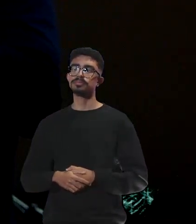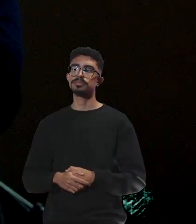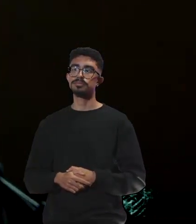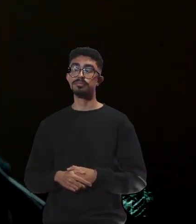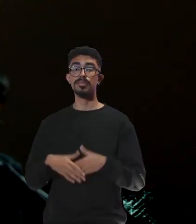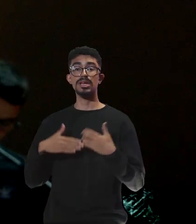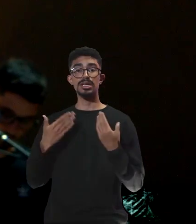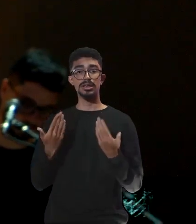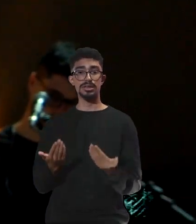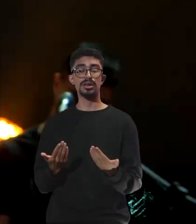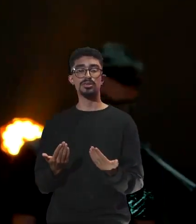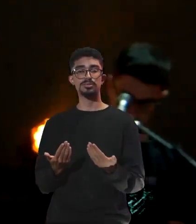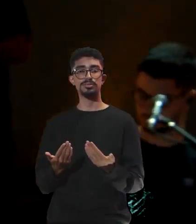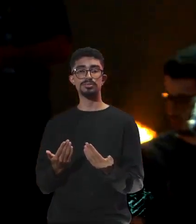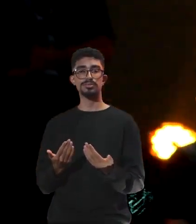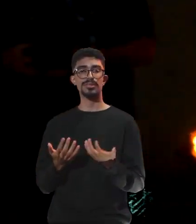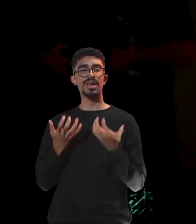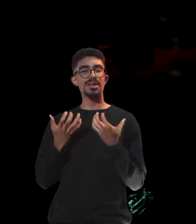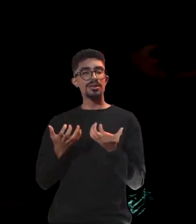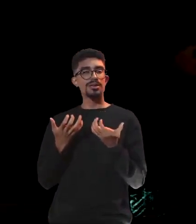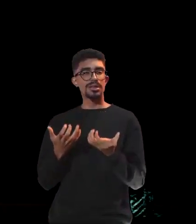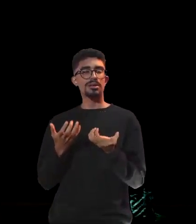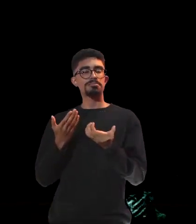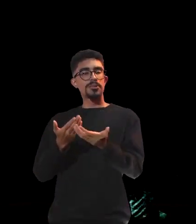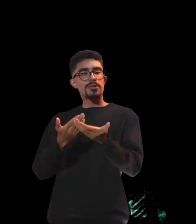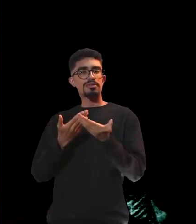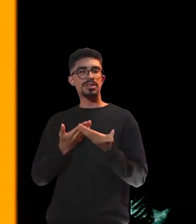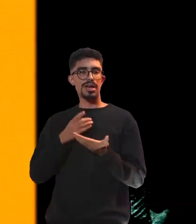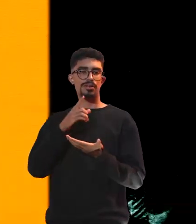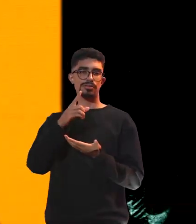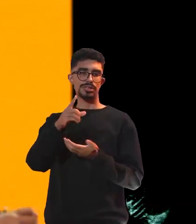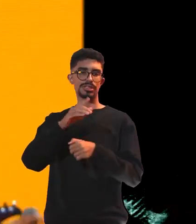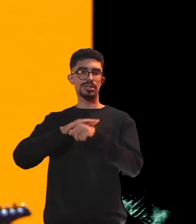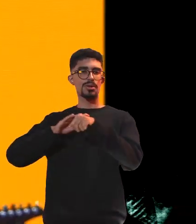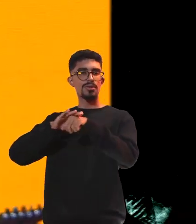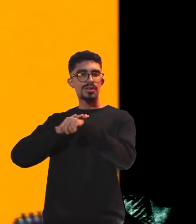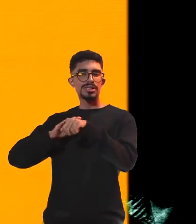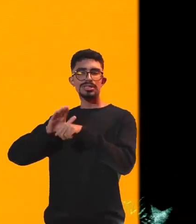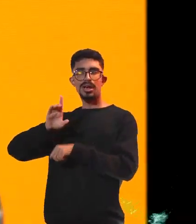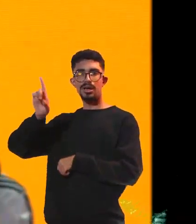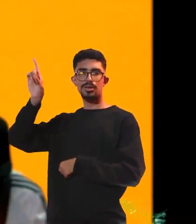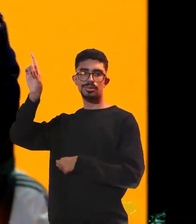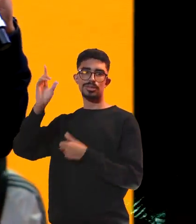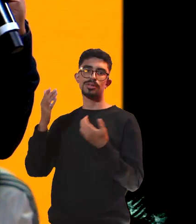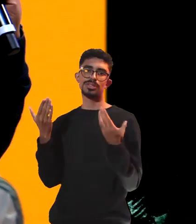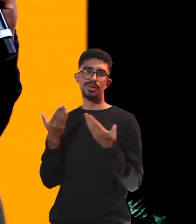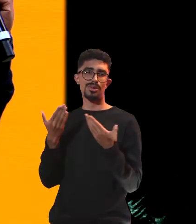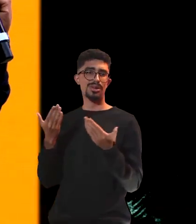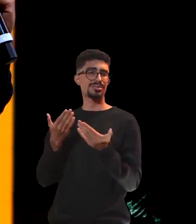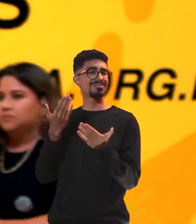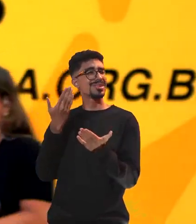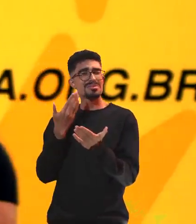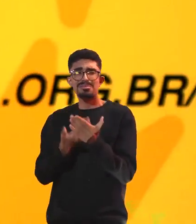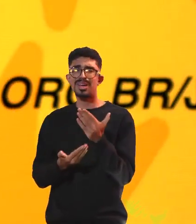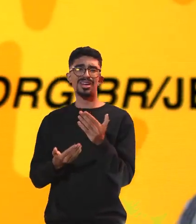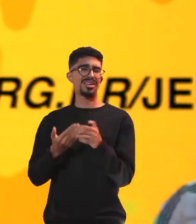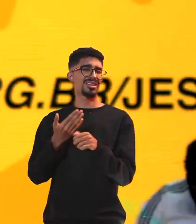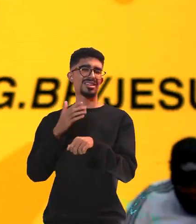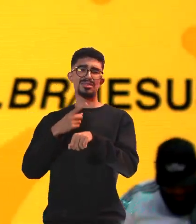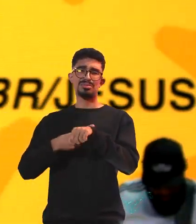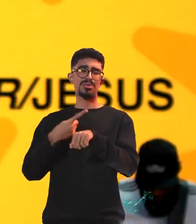E eu quero te convidar a você falar com o Senhor. Essa é a oração mais importante, meu amigo. Não perca esse momento, não